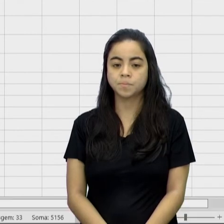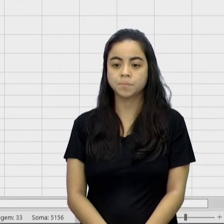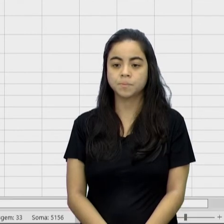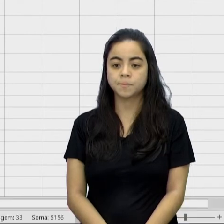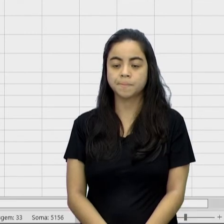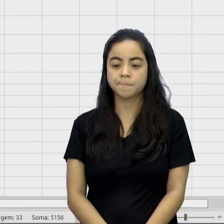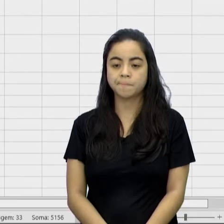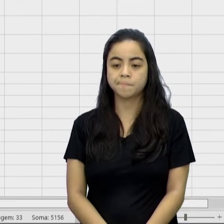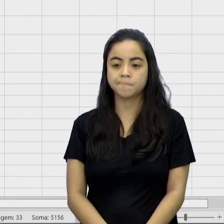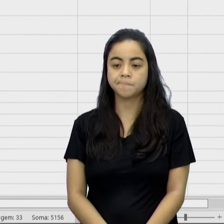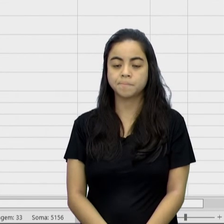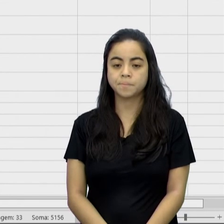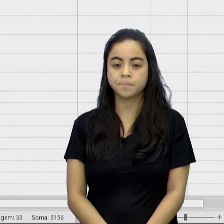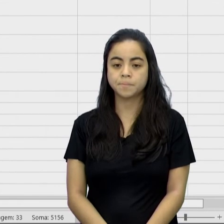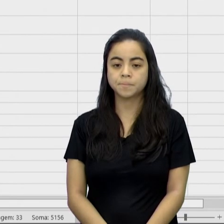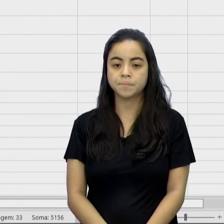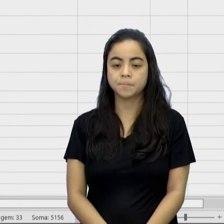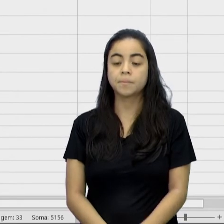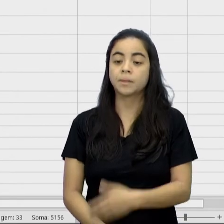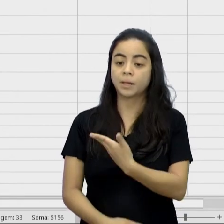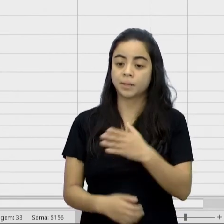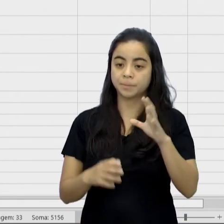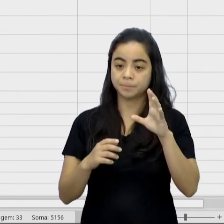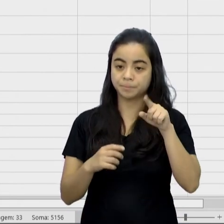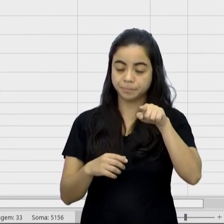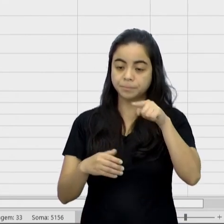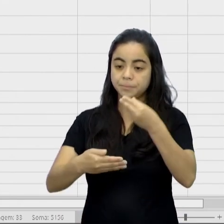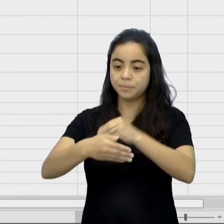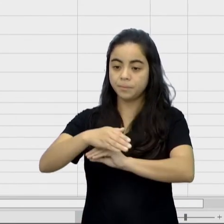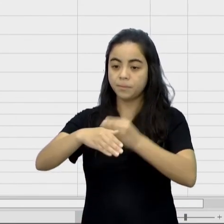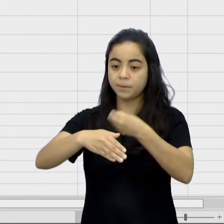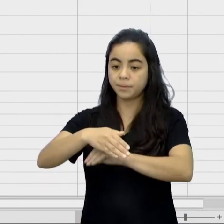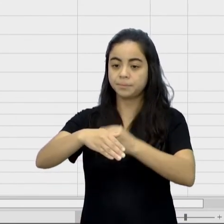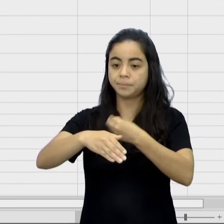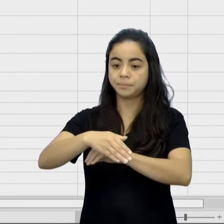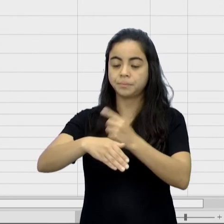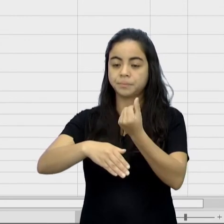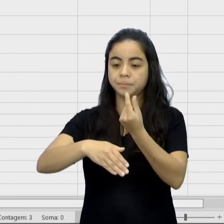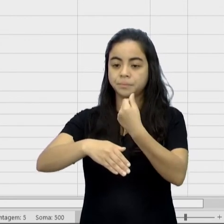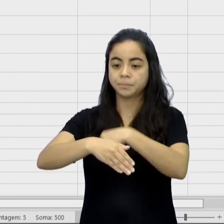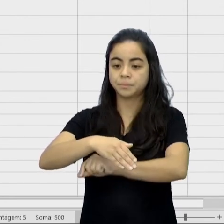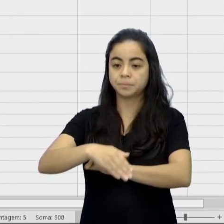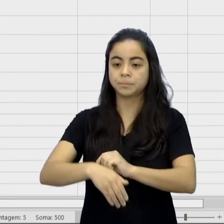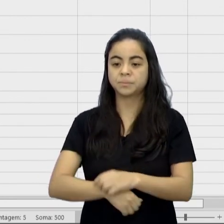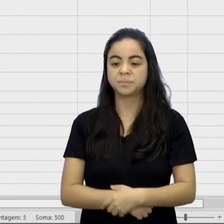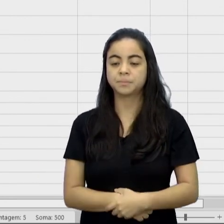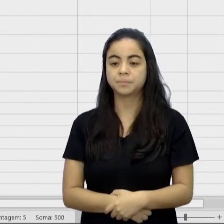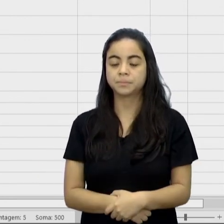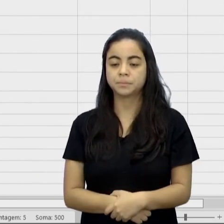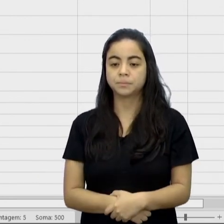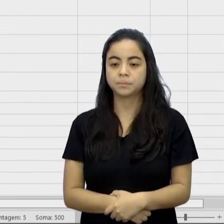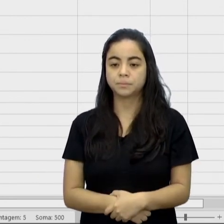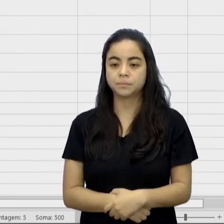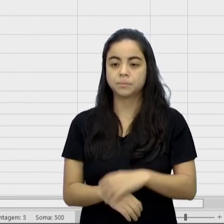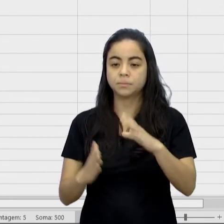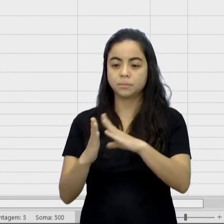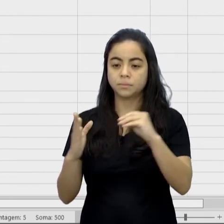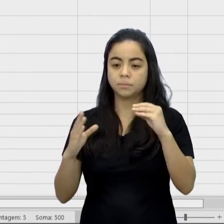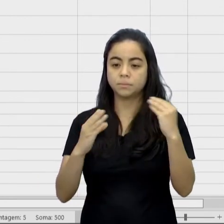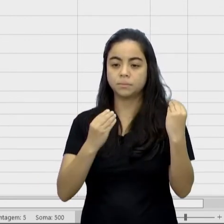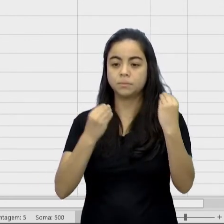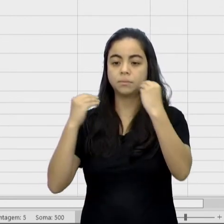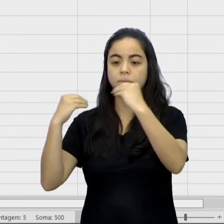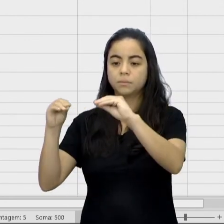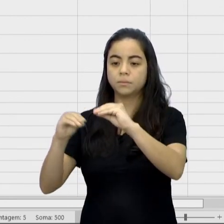porque eu falei, né? E aqui a reserva. Também aqui. podemos copiar a reserva, selecionar ela,